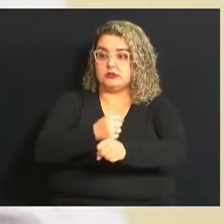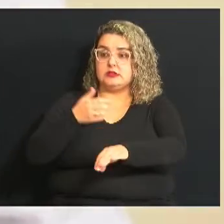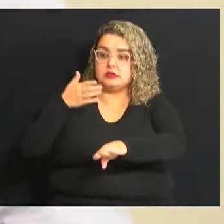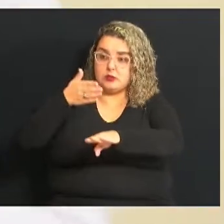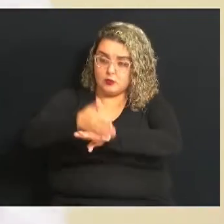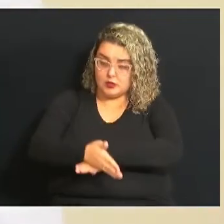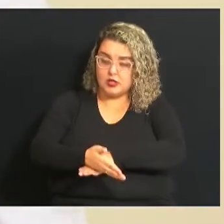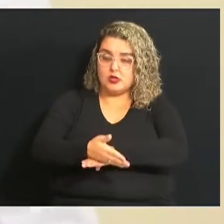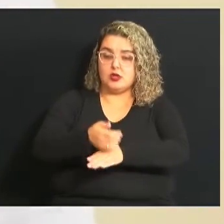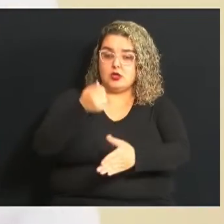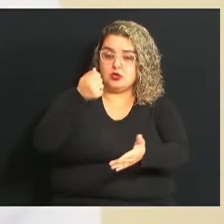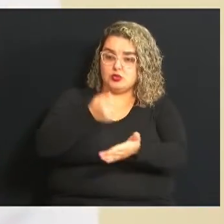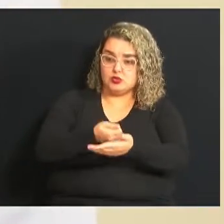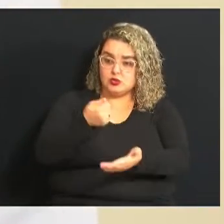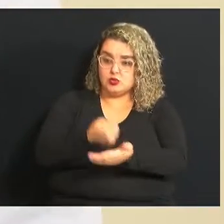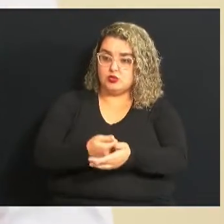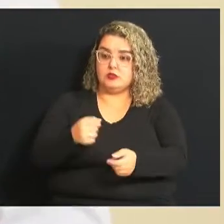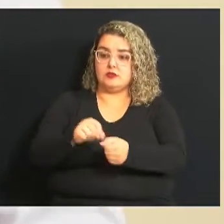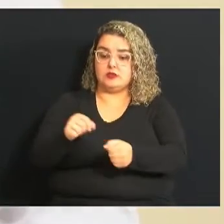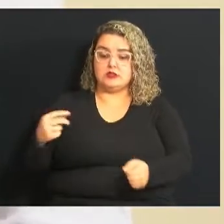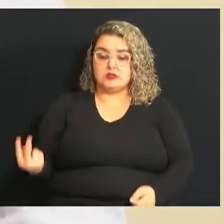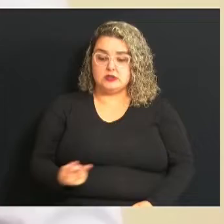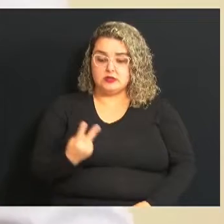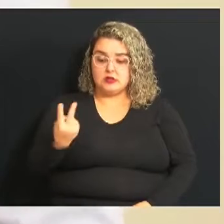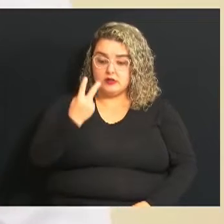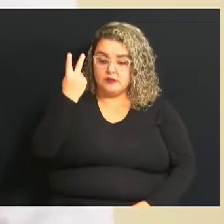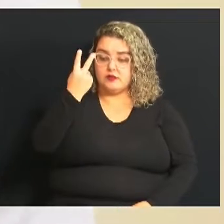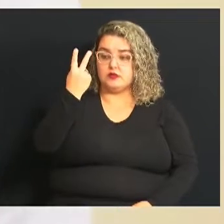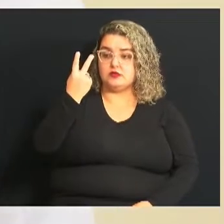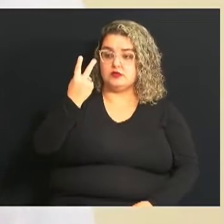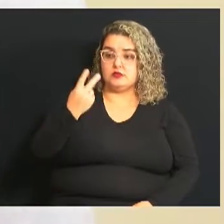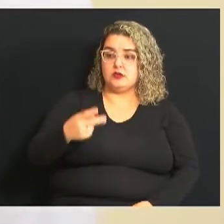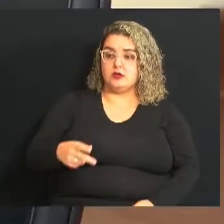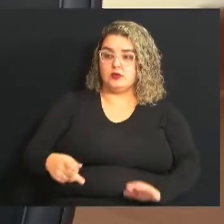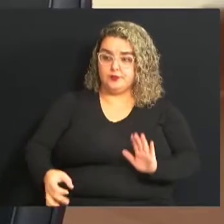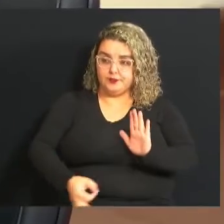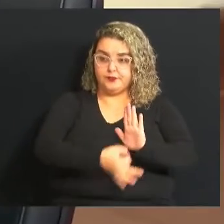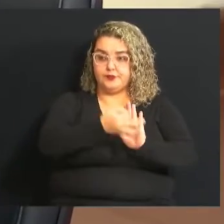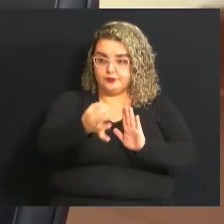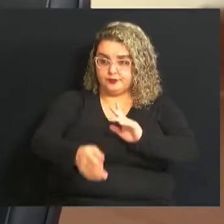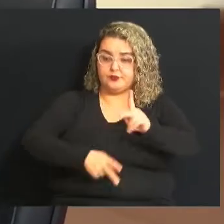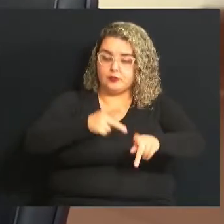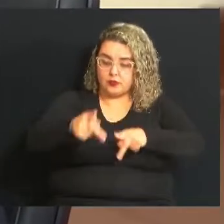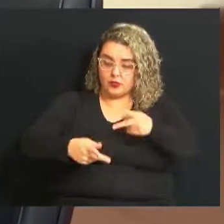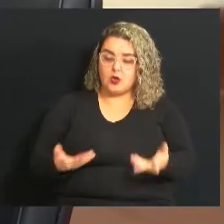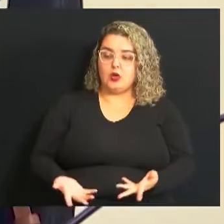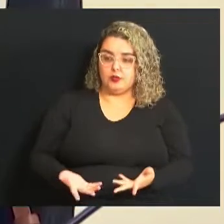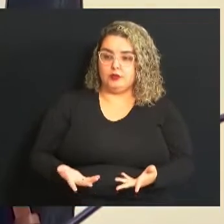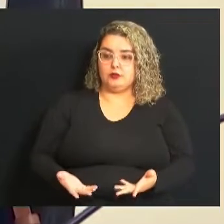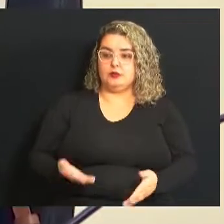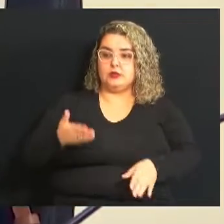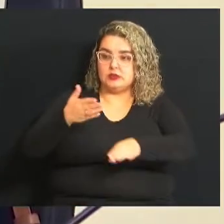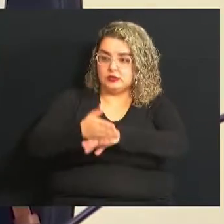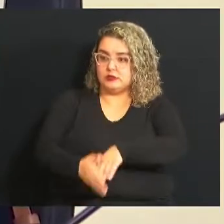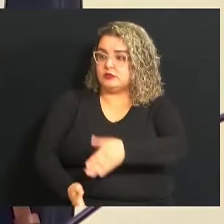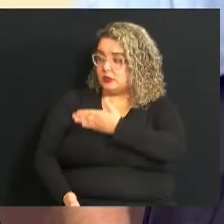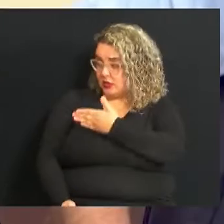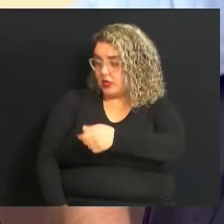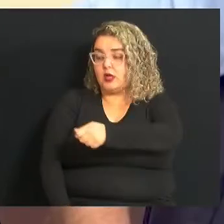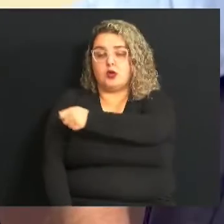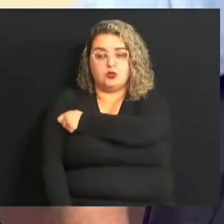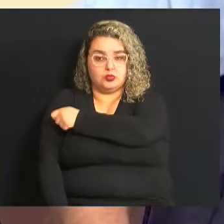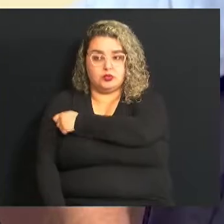e cobrando e fazendo valer a palavra do nosso povo. Participaram do debate autoridades da